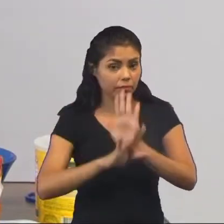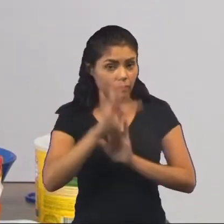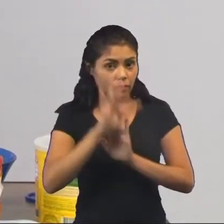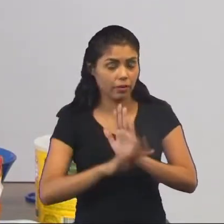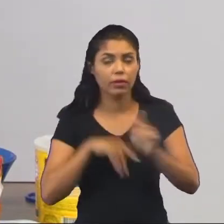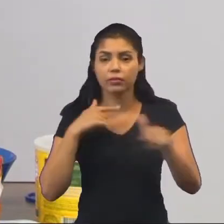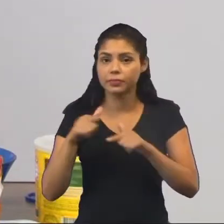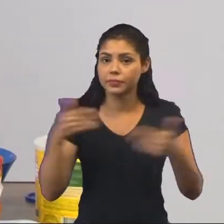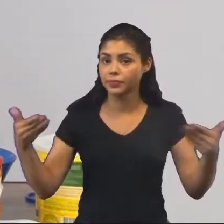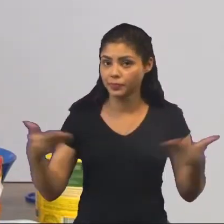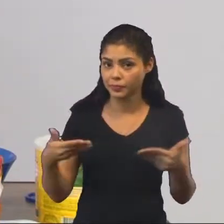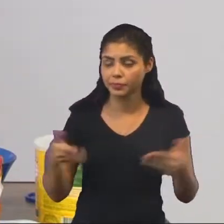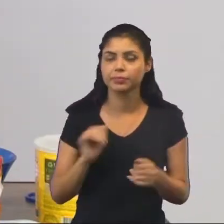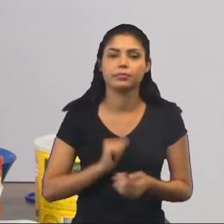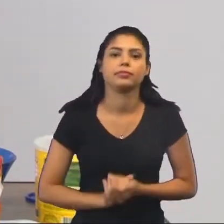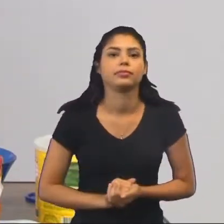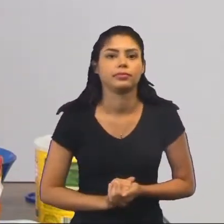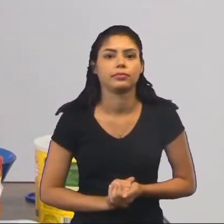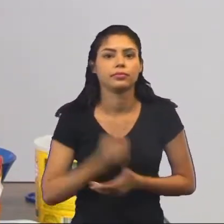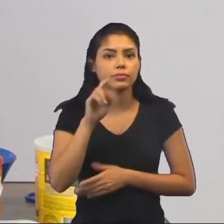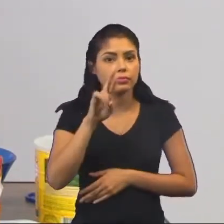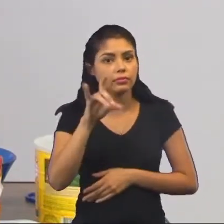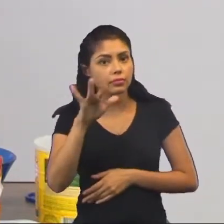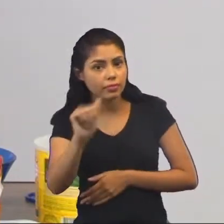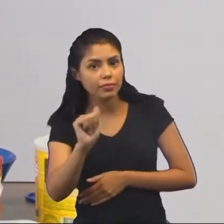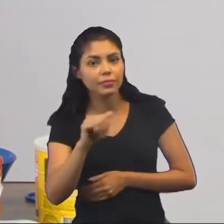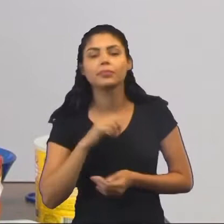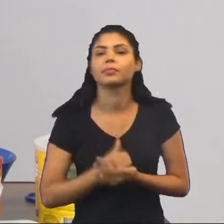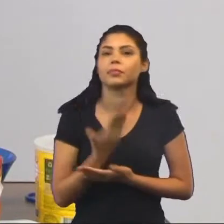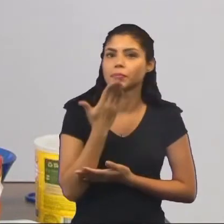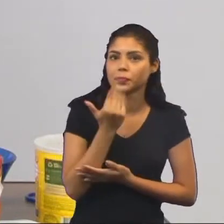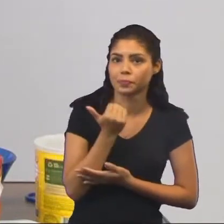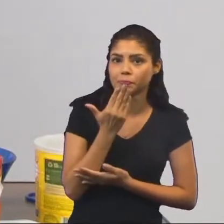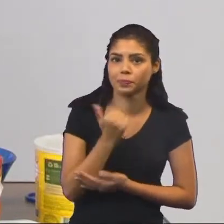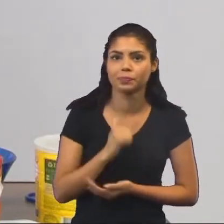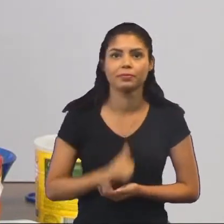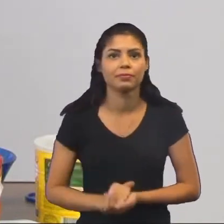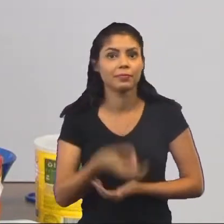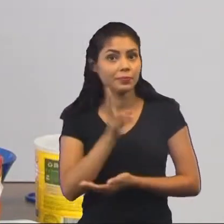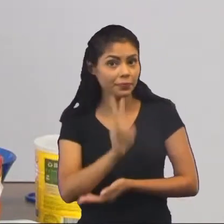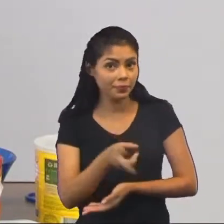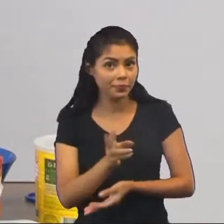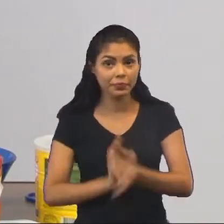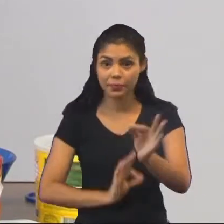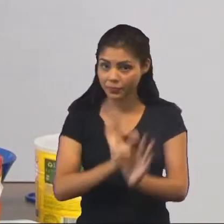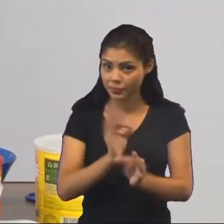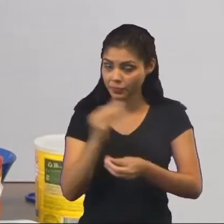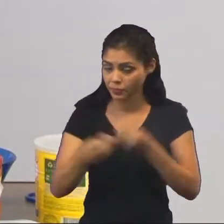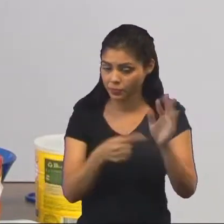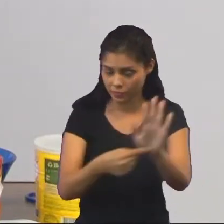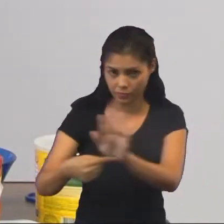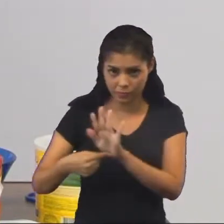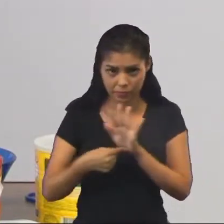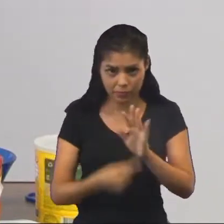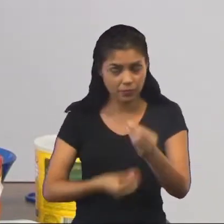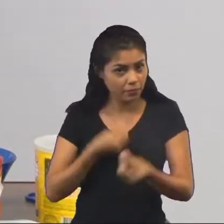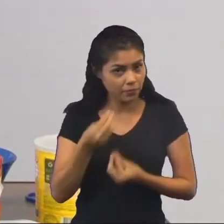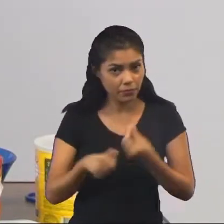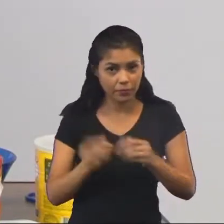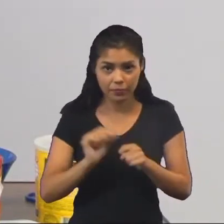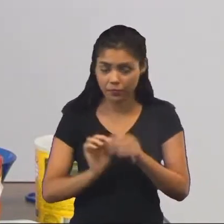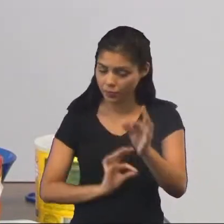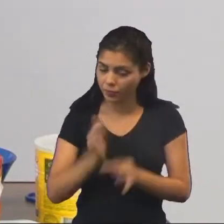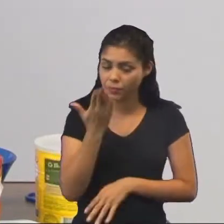texto que eu vou trabalhar hoje é uma receita culinária. Serve para nos mostrar como fazer